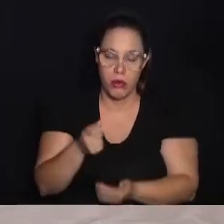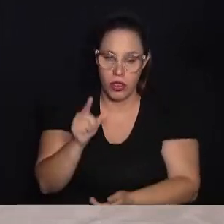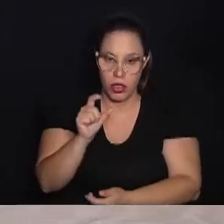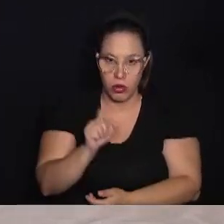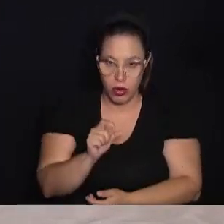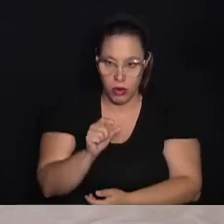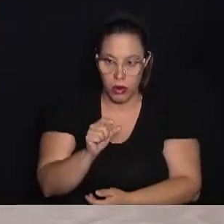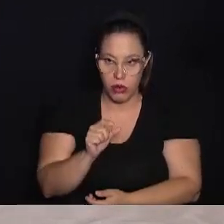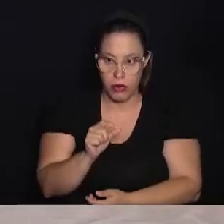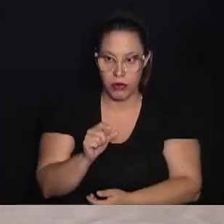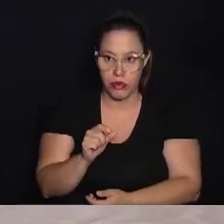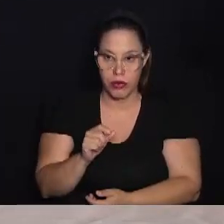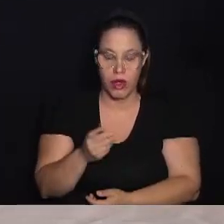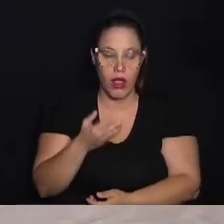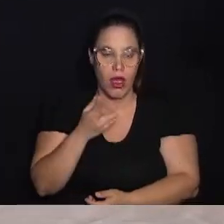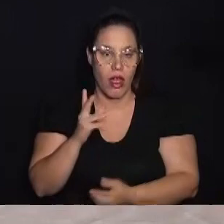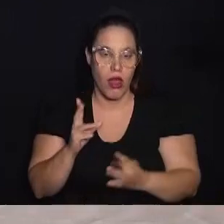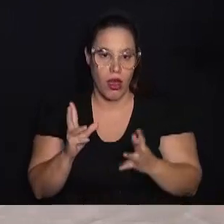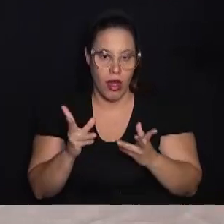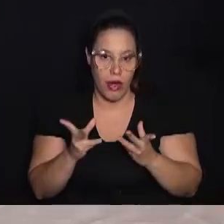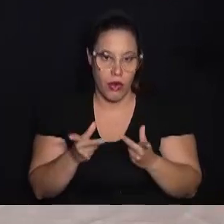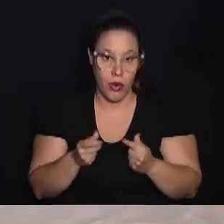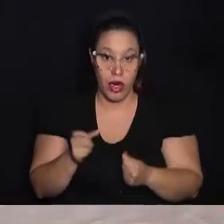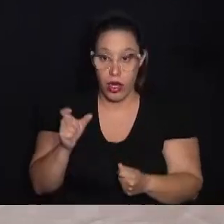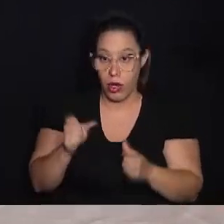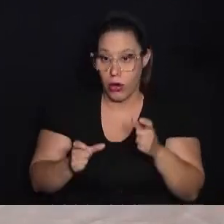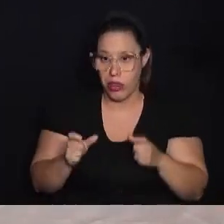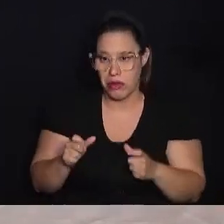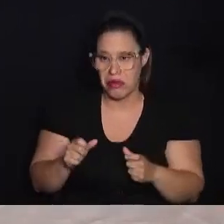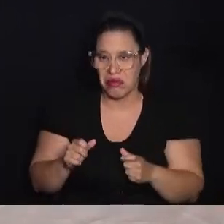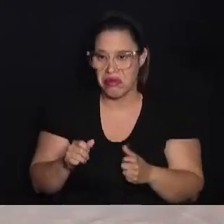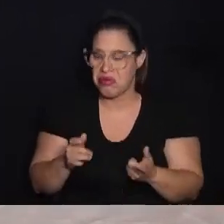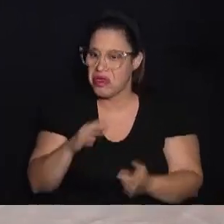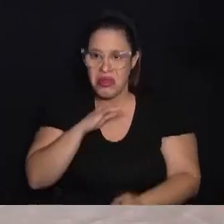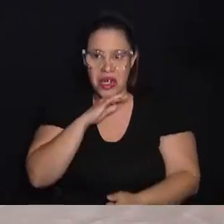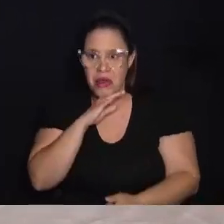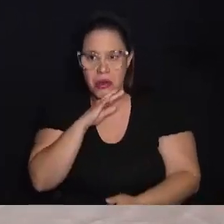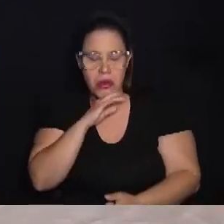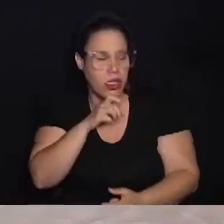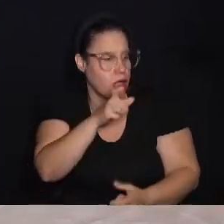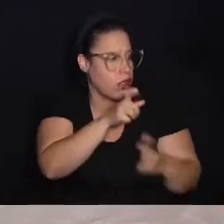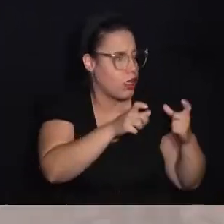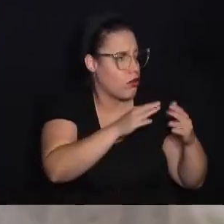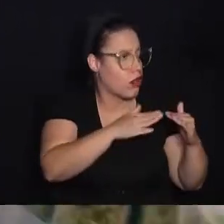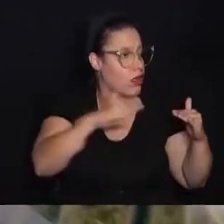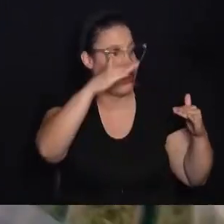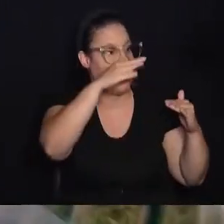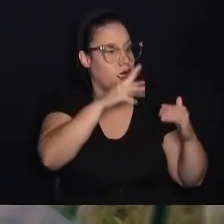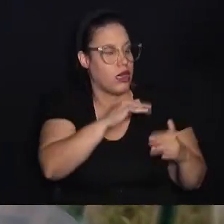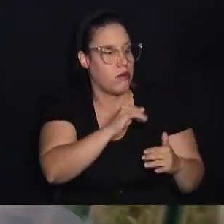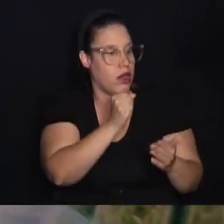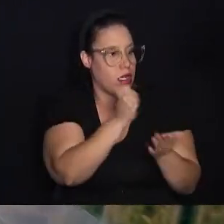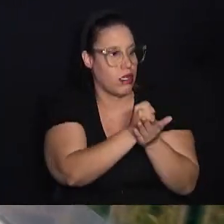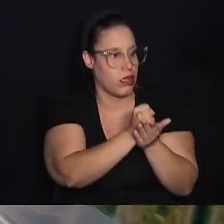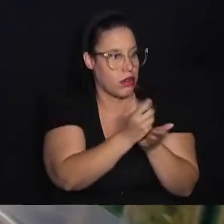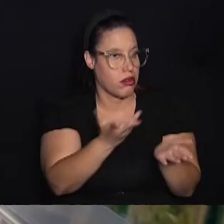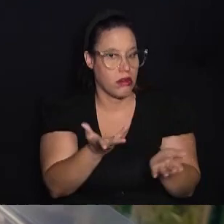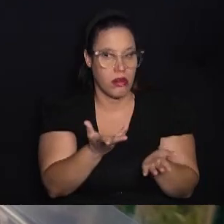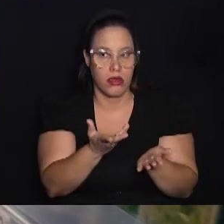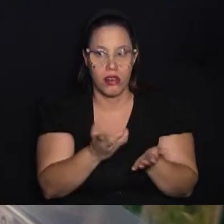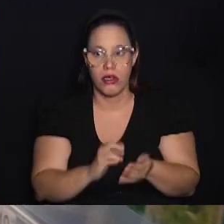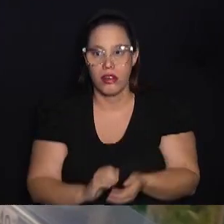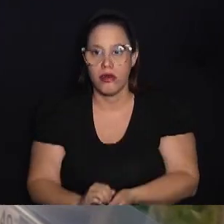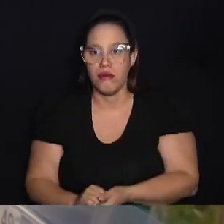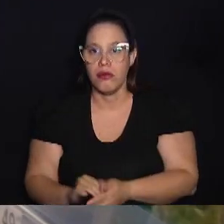vezes a qualidade do produto não é inferior à qualidade dos produtos das grandes marcas. Muitas vezes a qualidade está ali